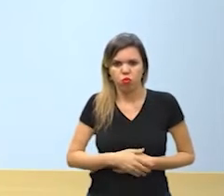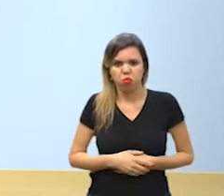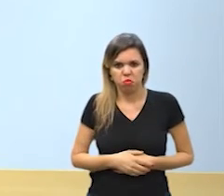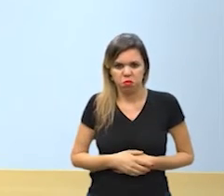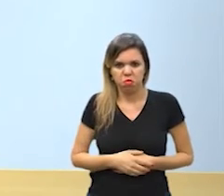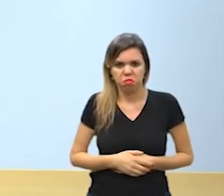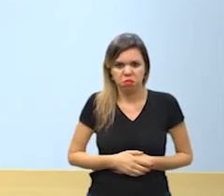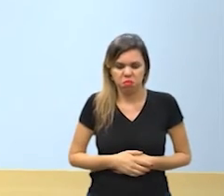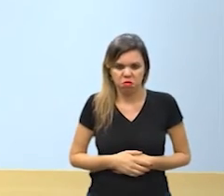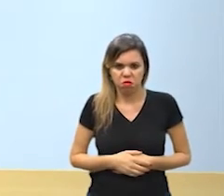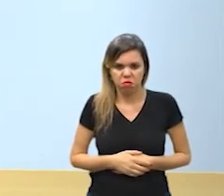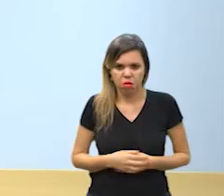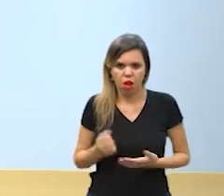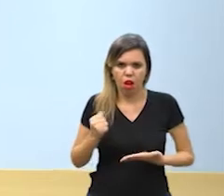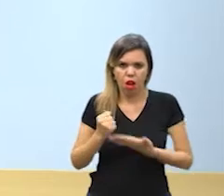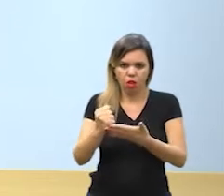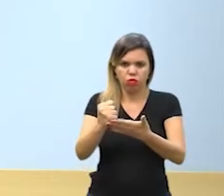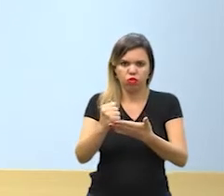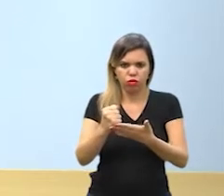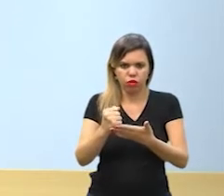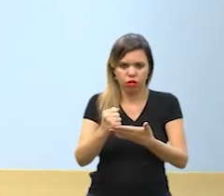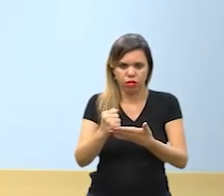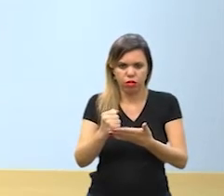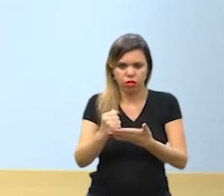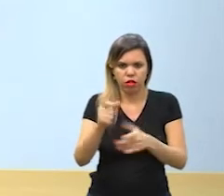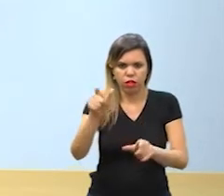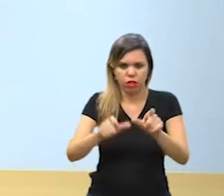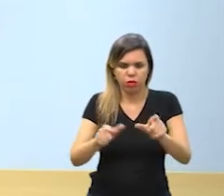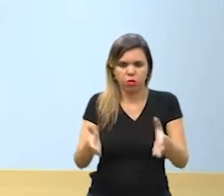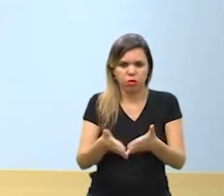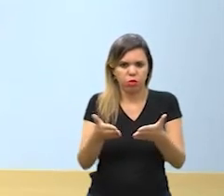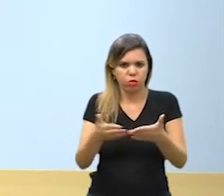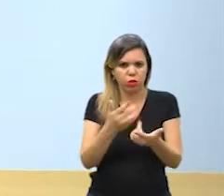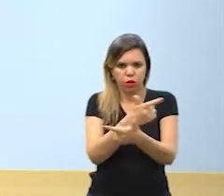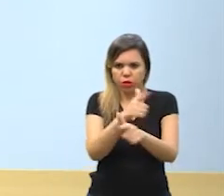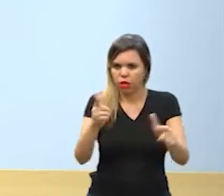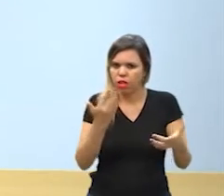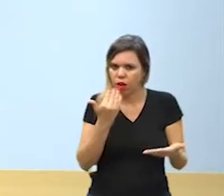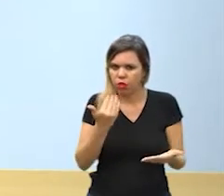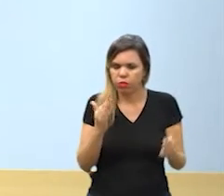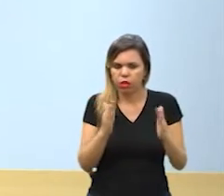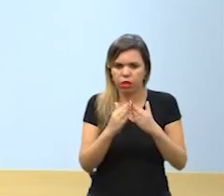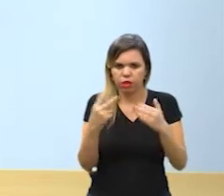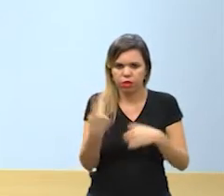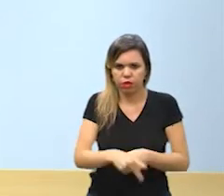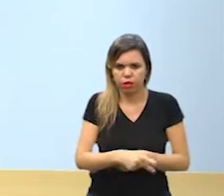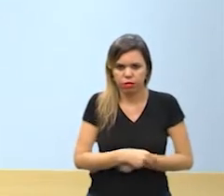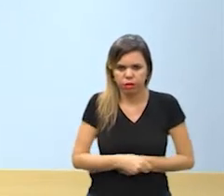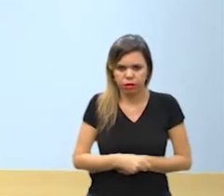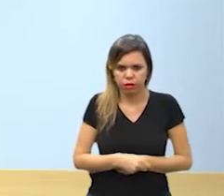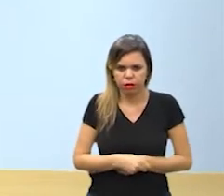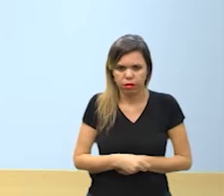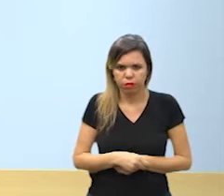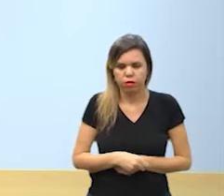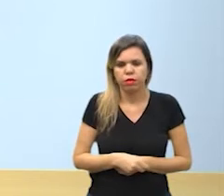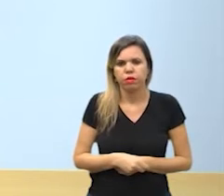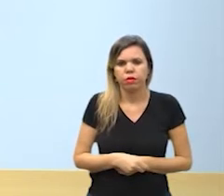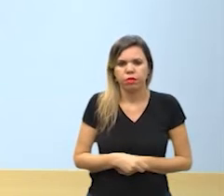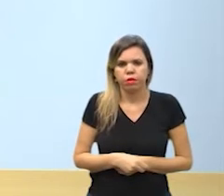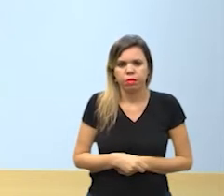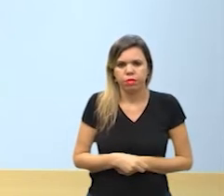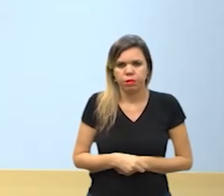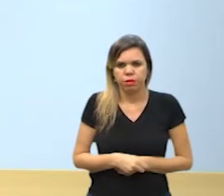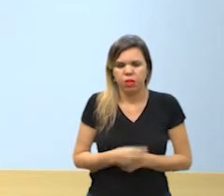salário para ajudar aqueles que não têm comida na tua casa e têm filhos